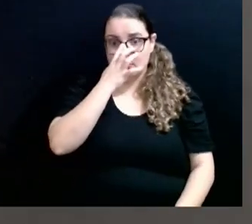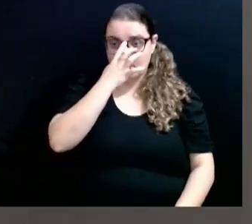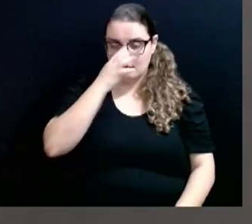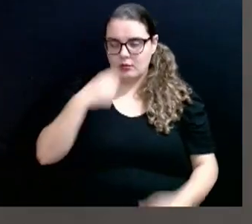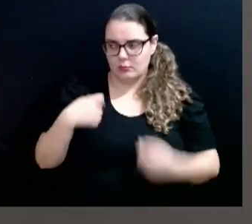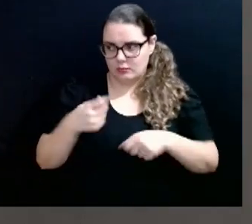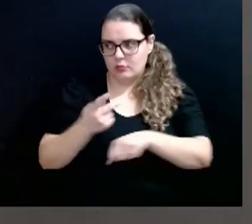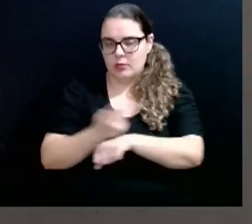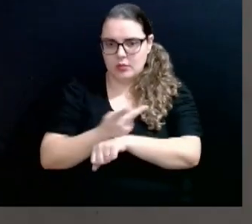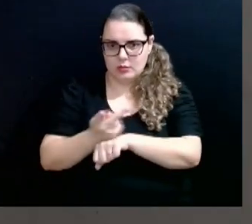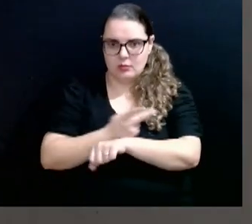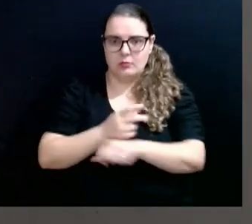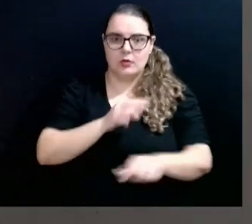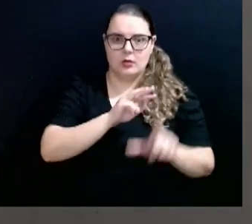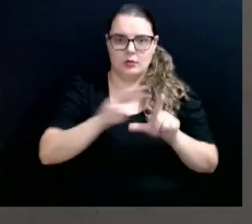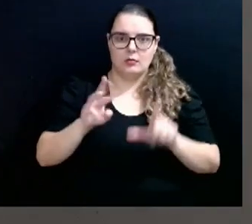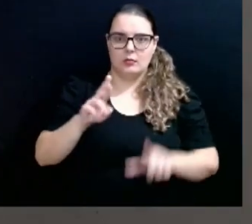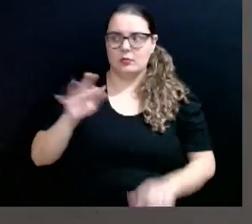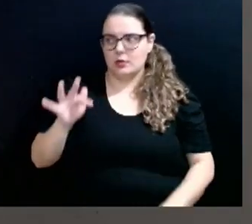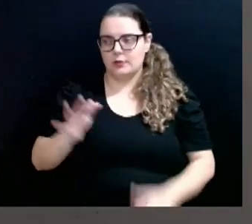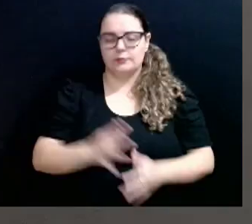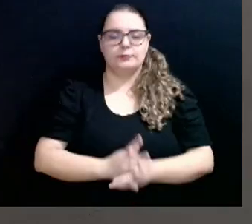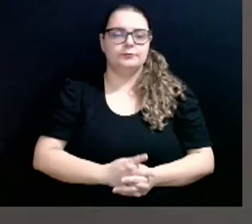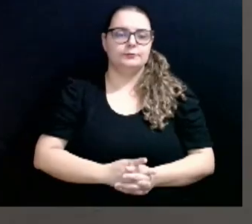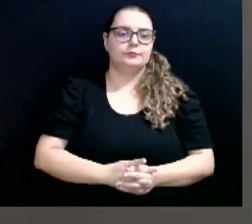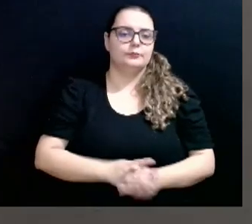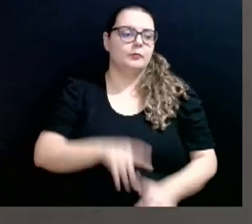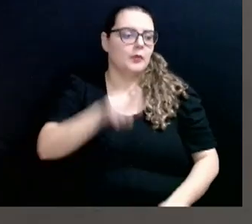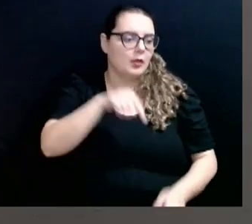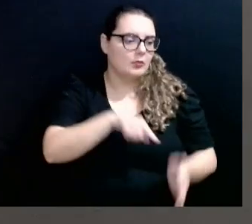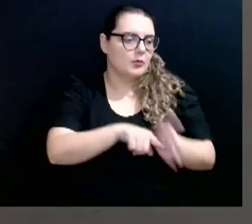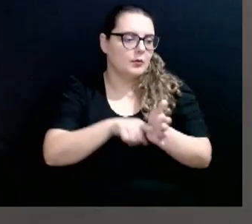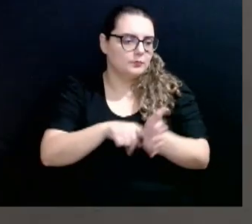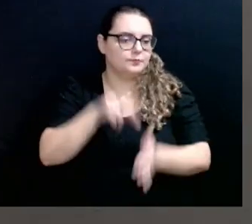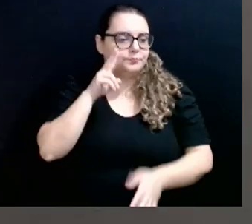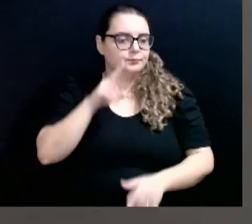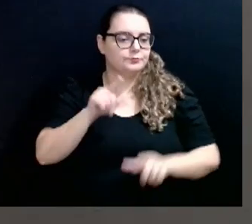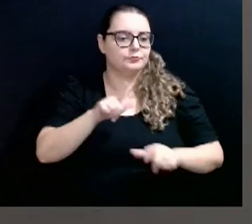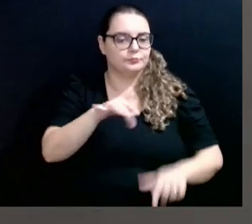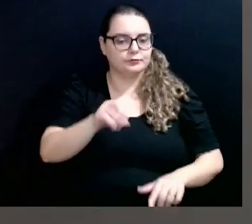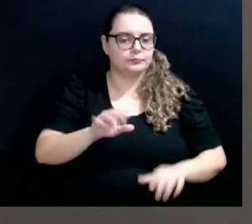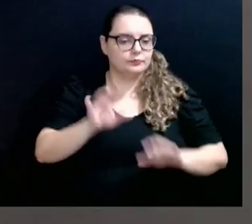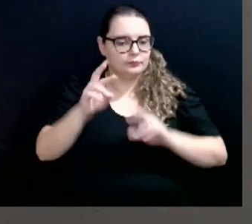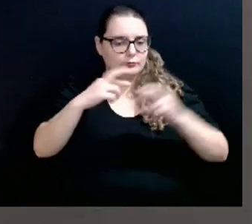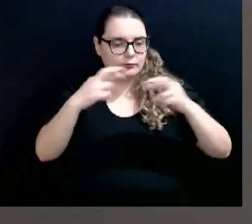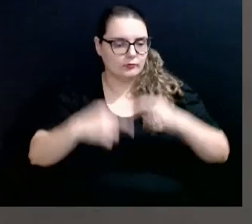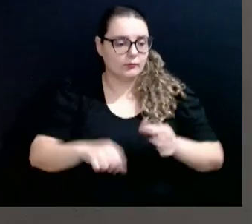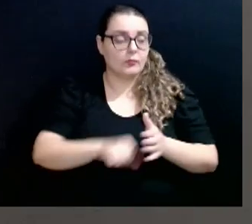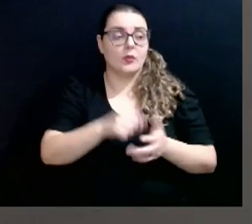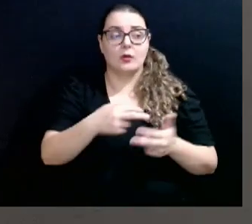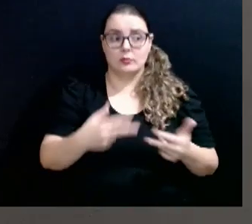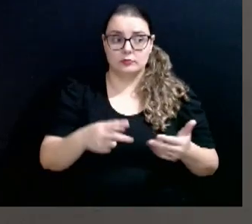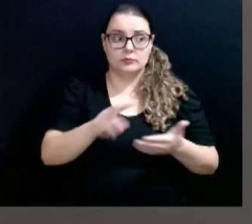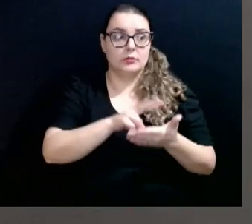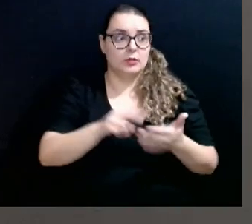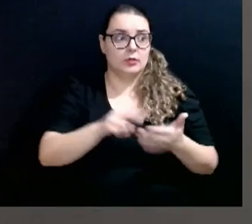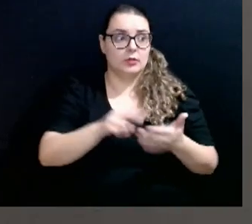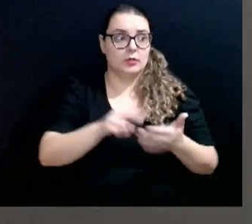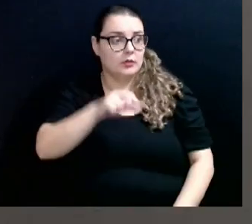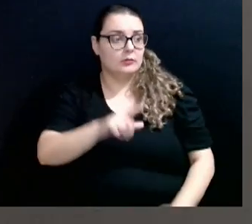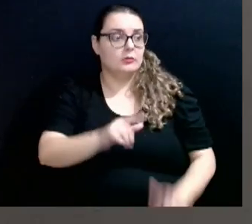site da Receita Federal. A pessoa pesquisou tudo, viu o leilão, o primeiro passo é ler o manual, ler o edital,